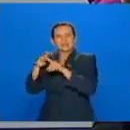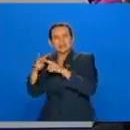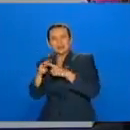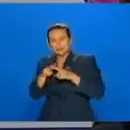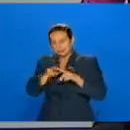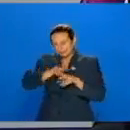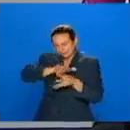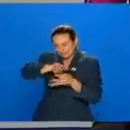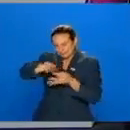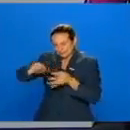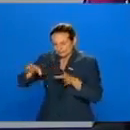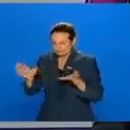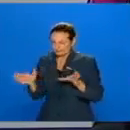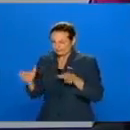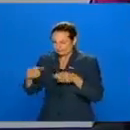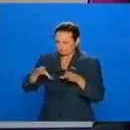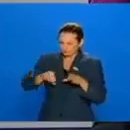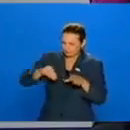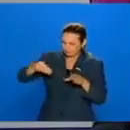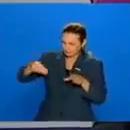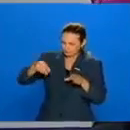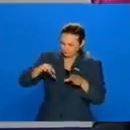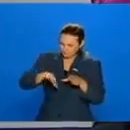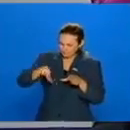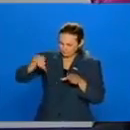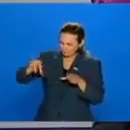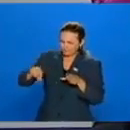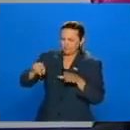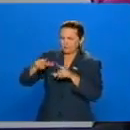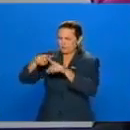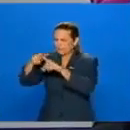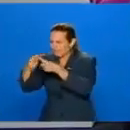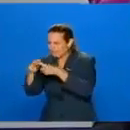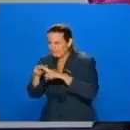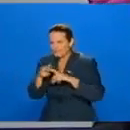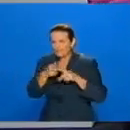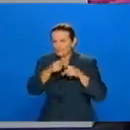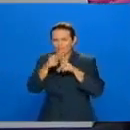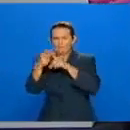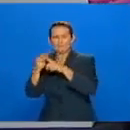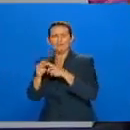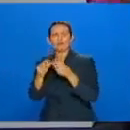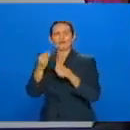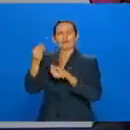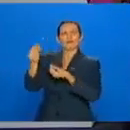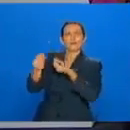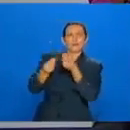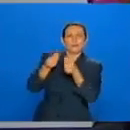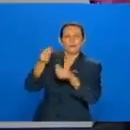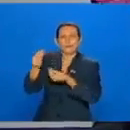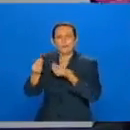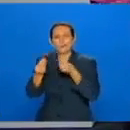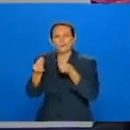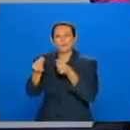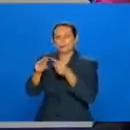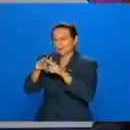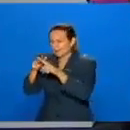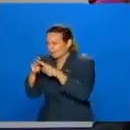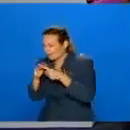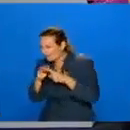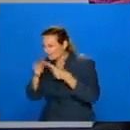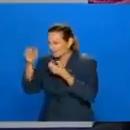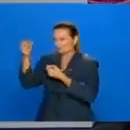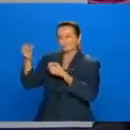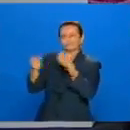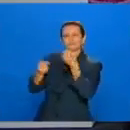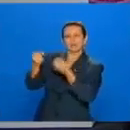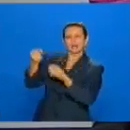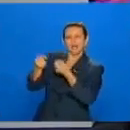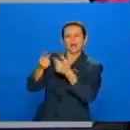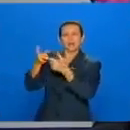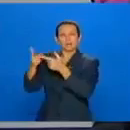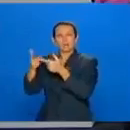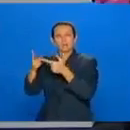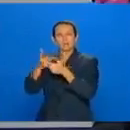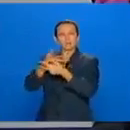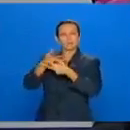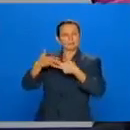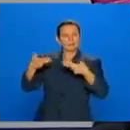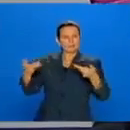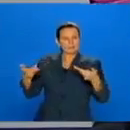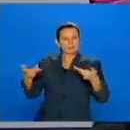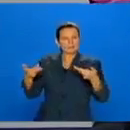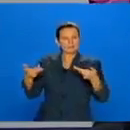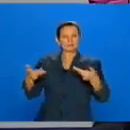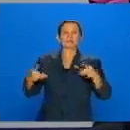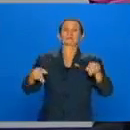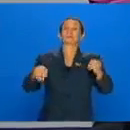assim também como propor soluções para resolver as situações, problemas que podem vir a aparecer.